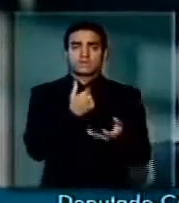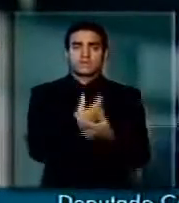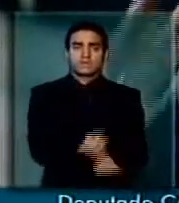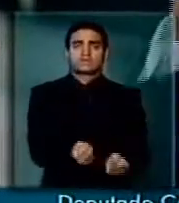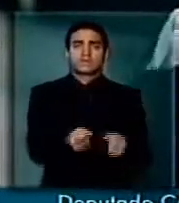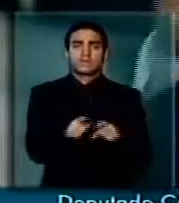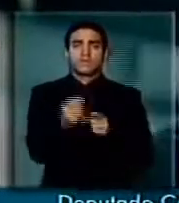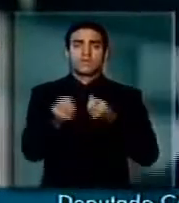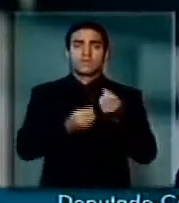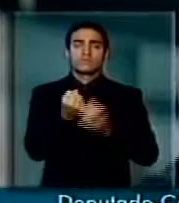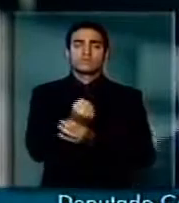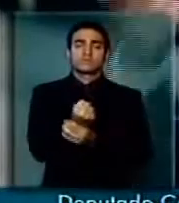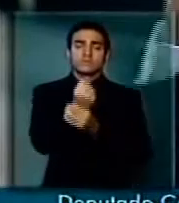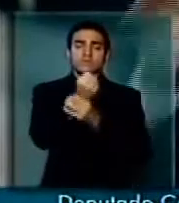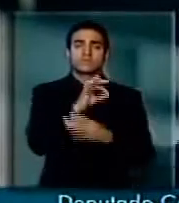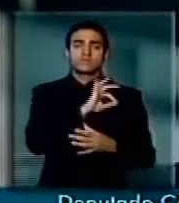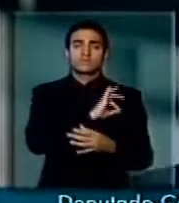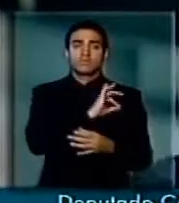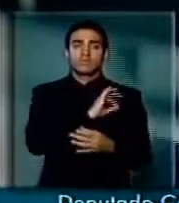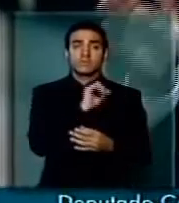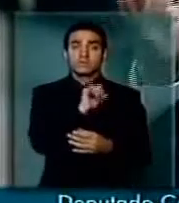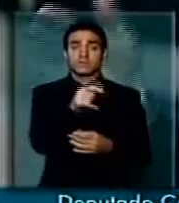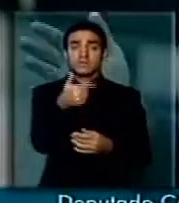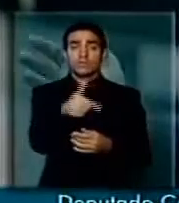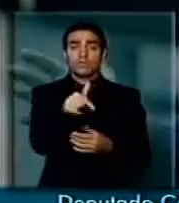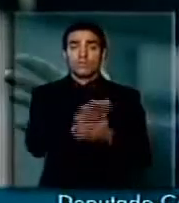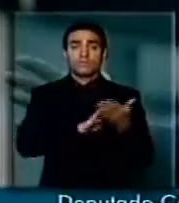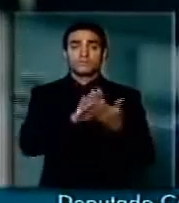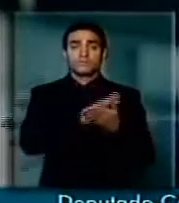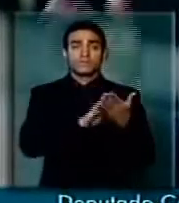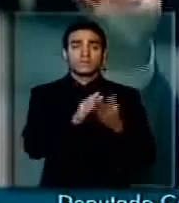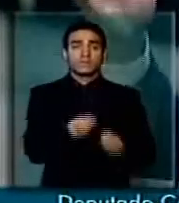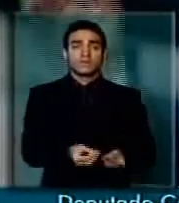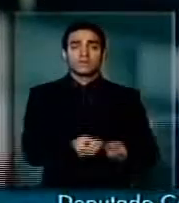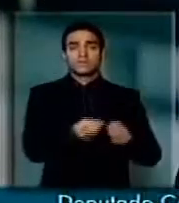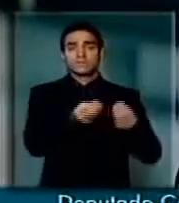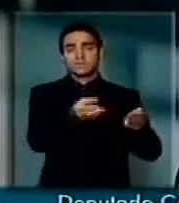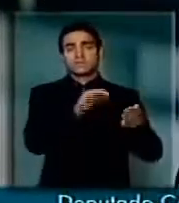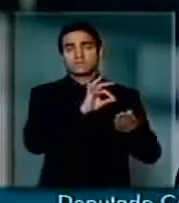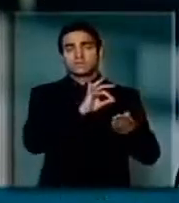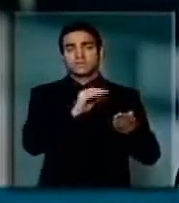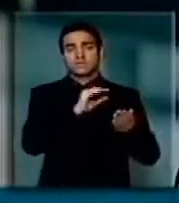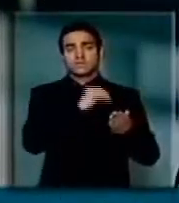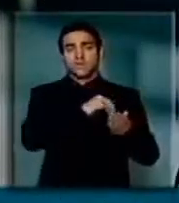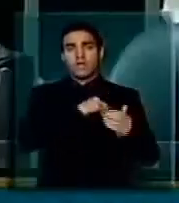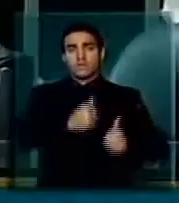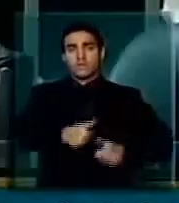sem rever a questão salarial dos policiais militares e bombeiros da nação brasileira, senhor presidente. Muito obrigado.